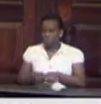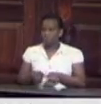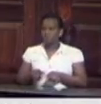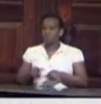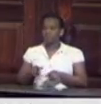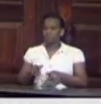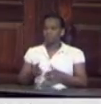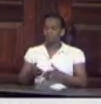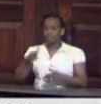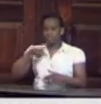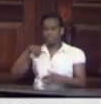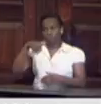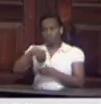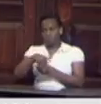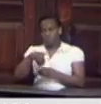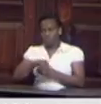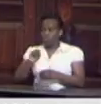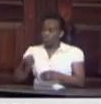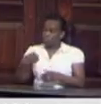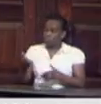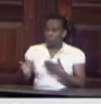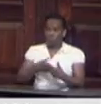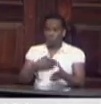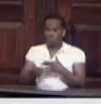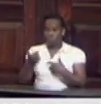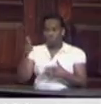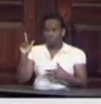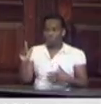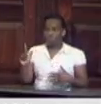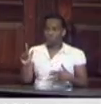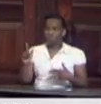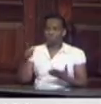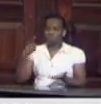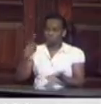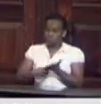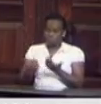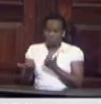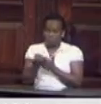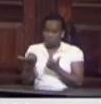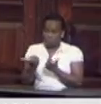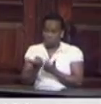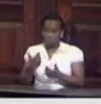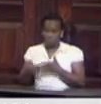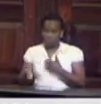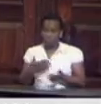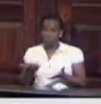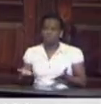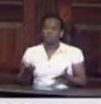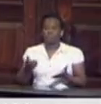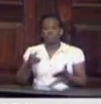através do voto ou de qualquer outro tipo de apoio, até